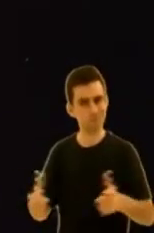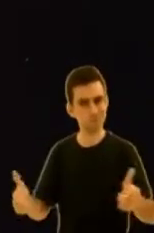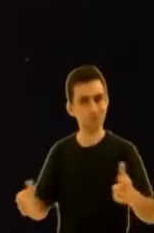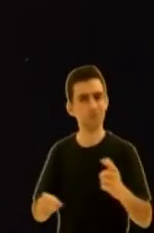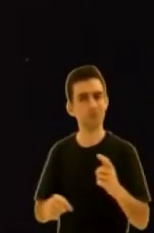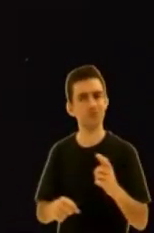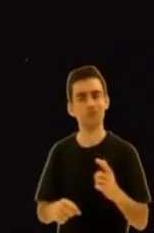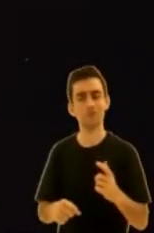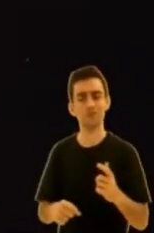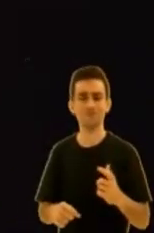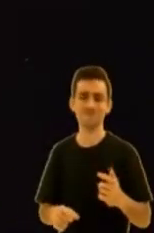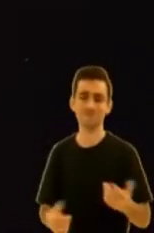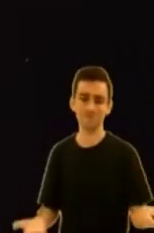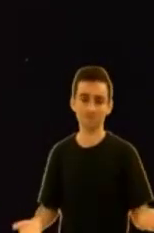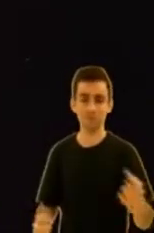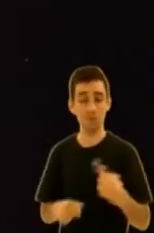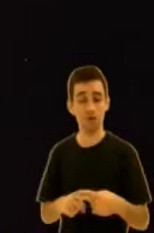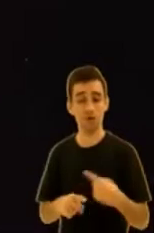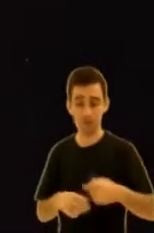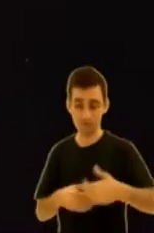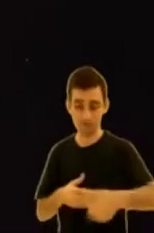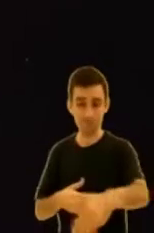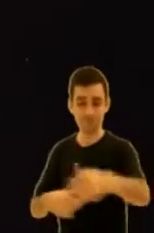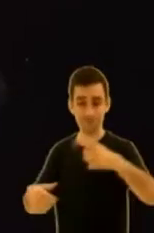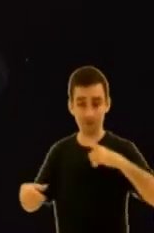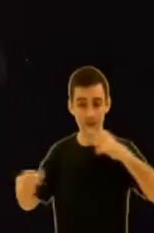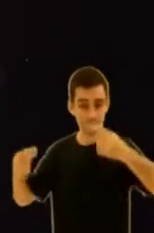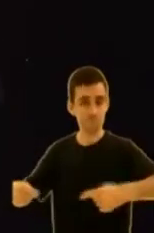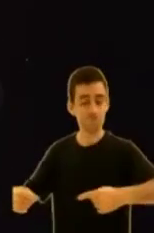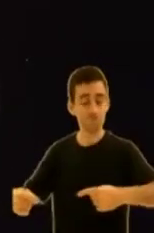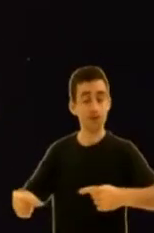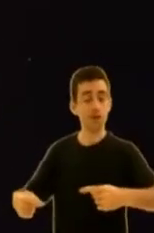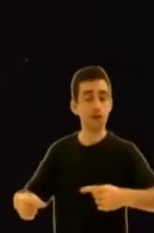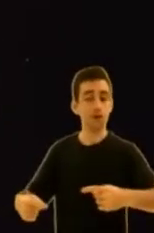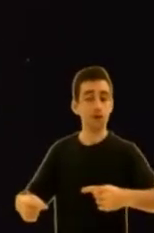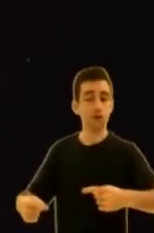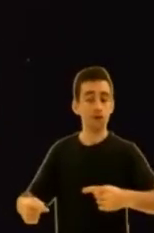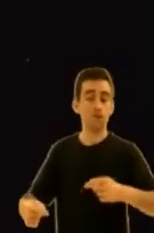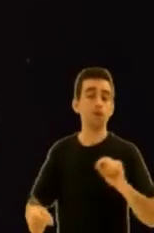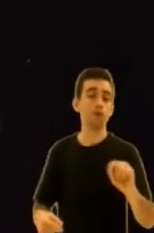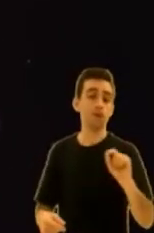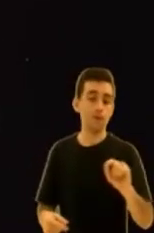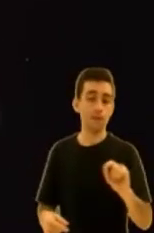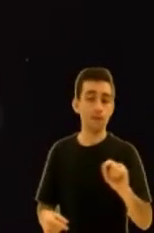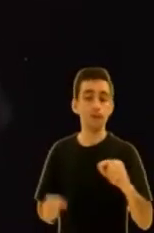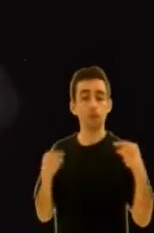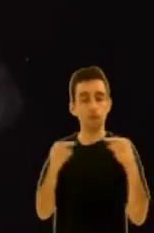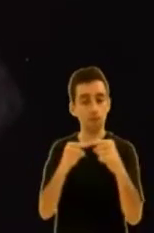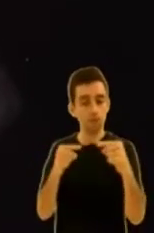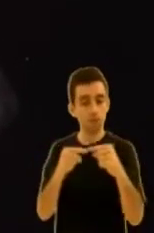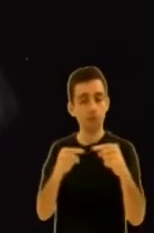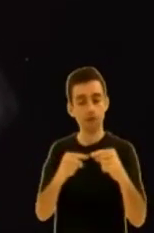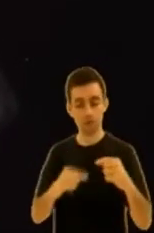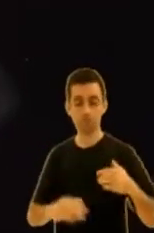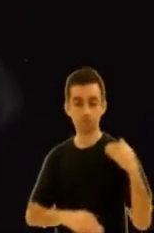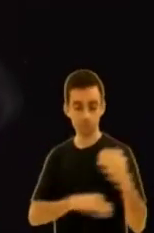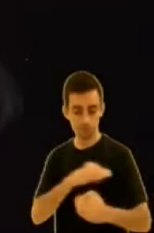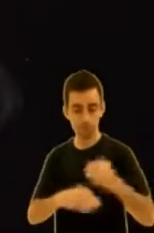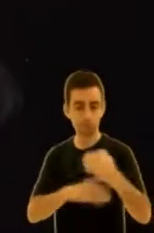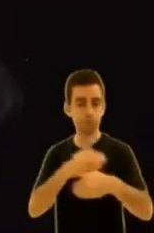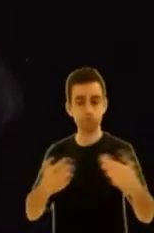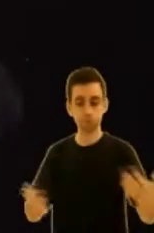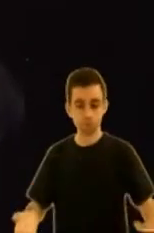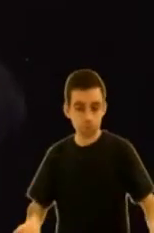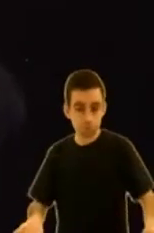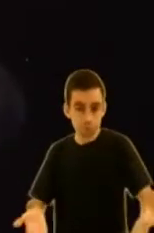grande a enfrentar, que é a promoção da melhoria, não só